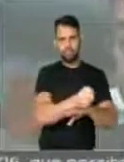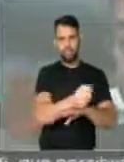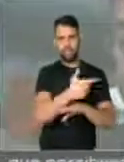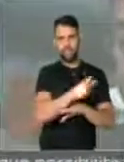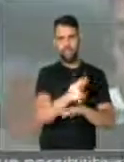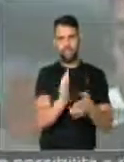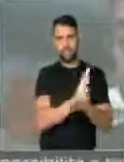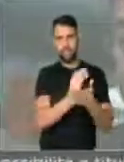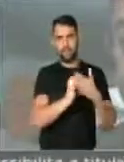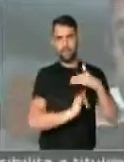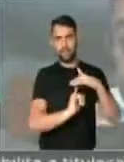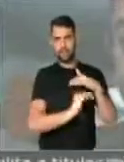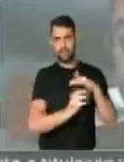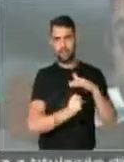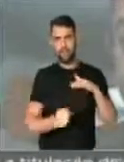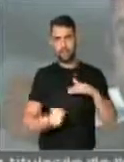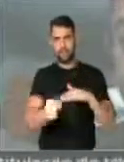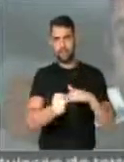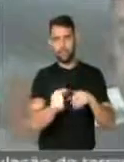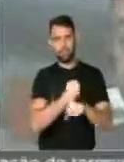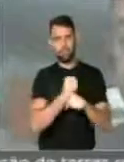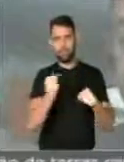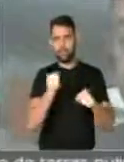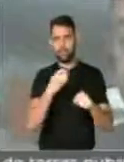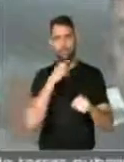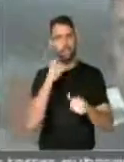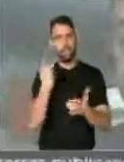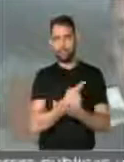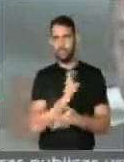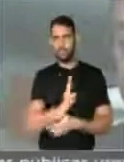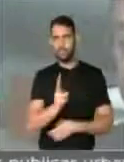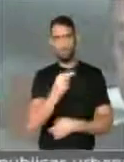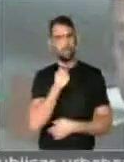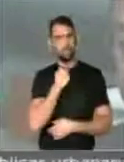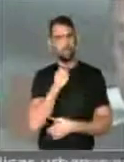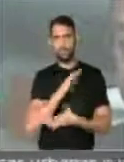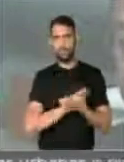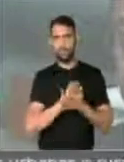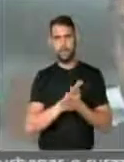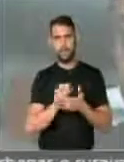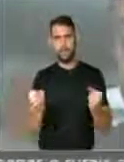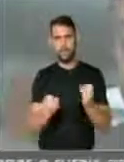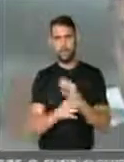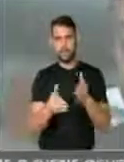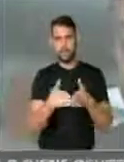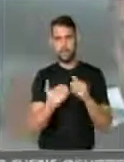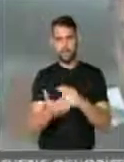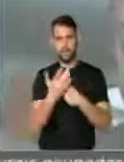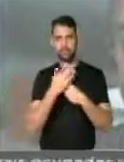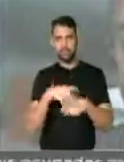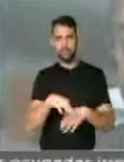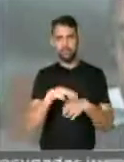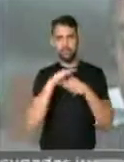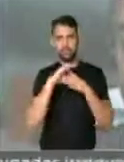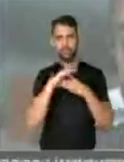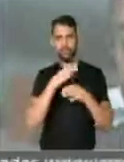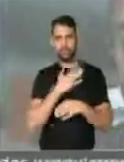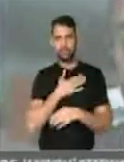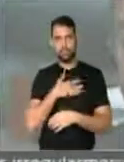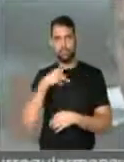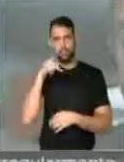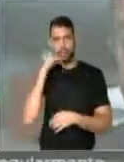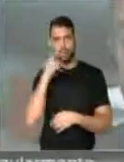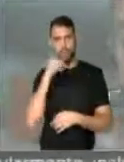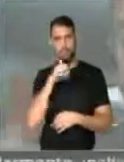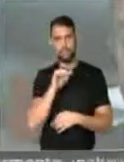colocar numa outra instituição? Isso não pode prosperar. Acabei de pedir aqui a ajuda do líder do